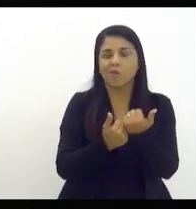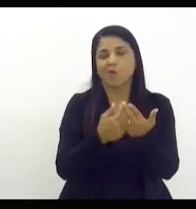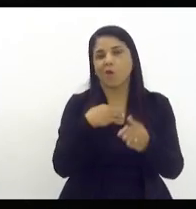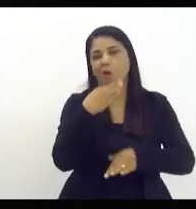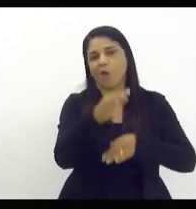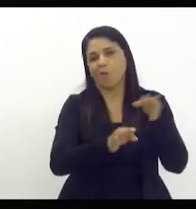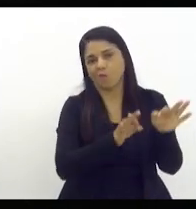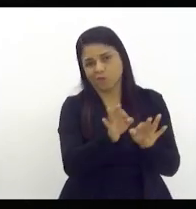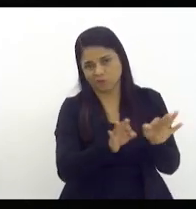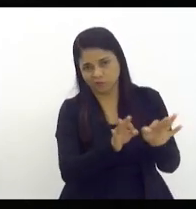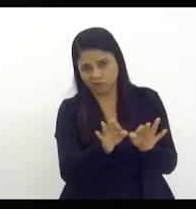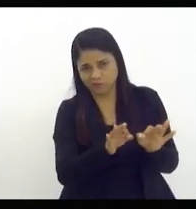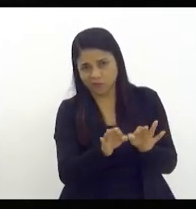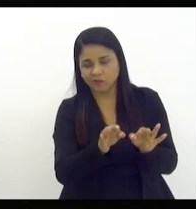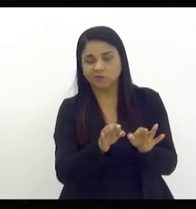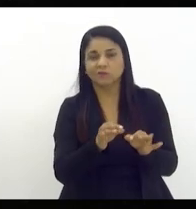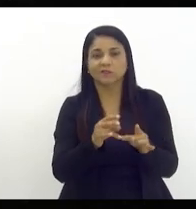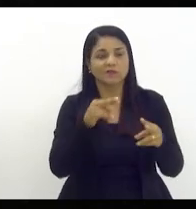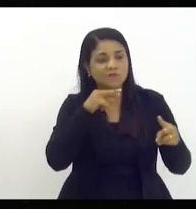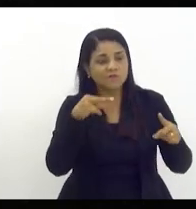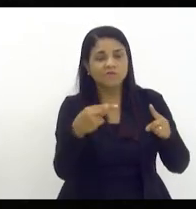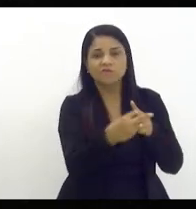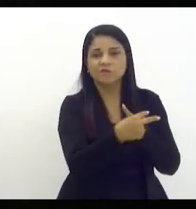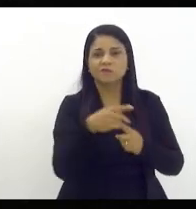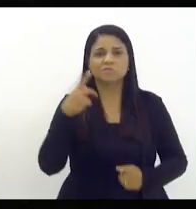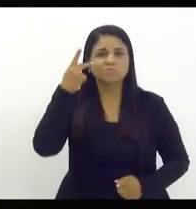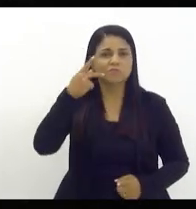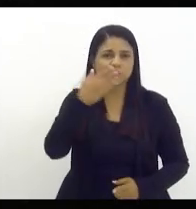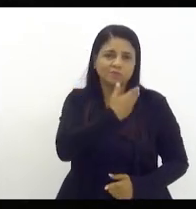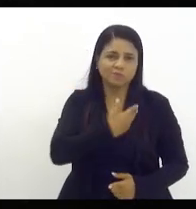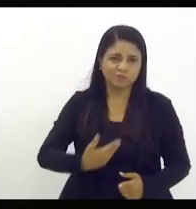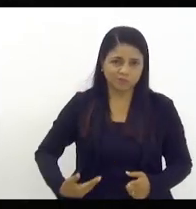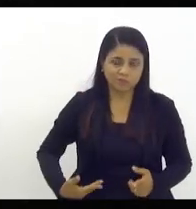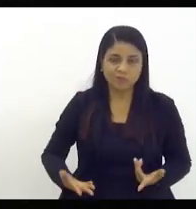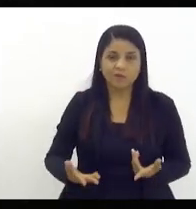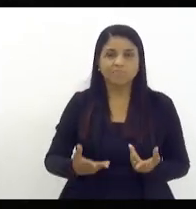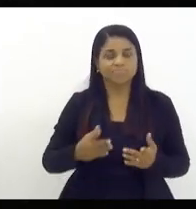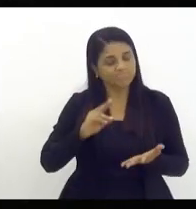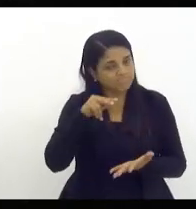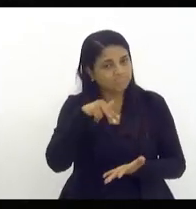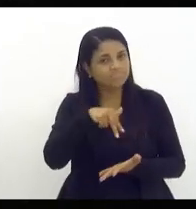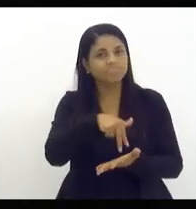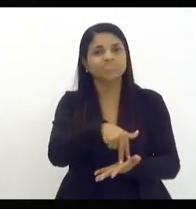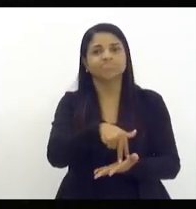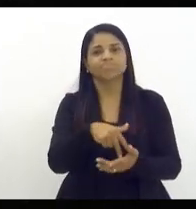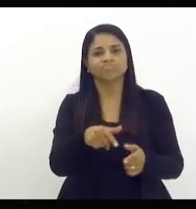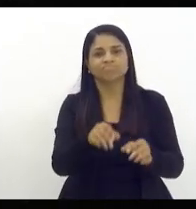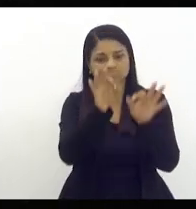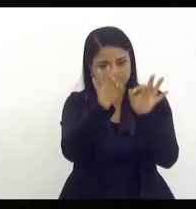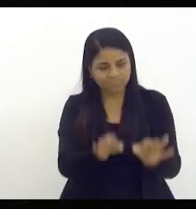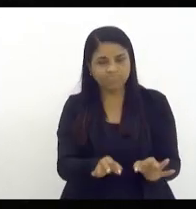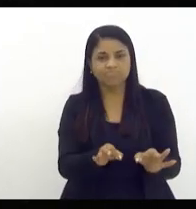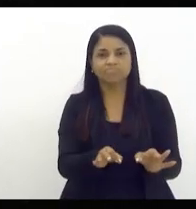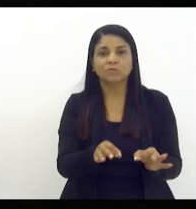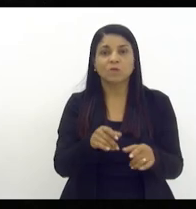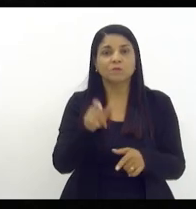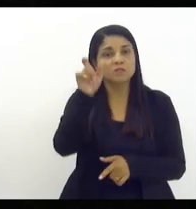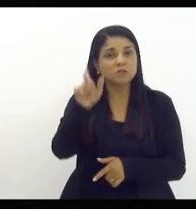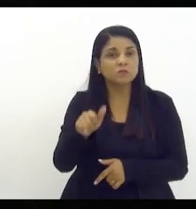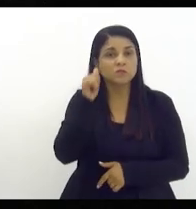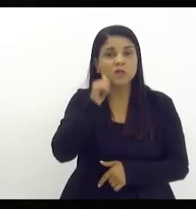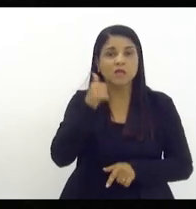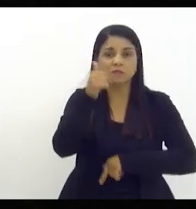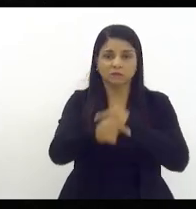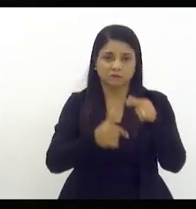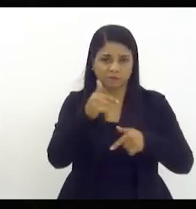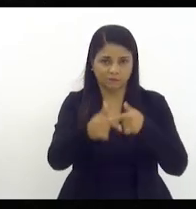que visa uma política pública efetiva e afirmativa para essas mulheres trabalhadoras, foi exatamente